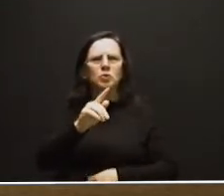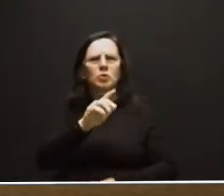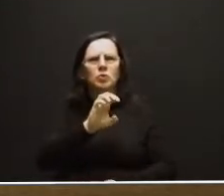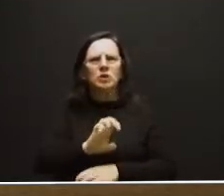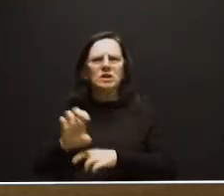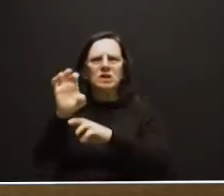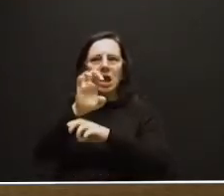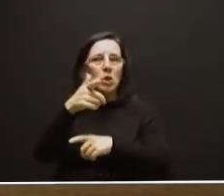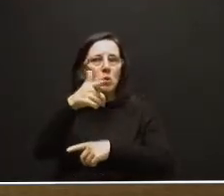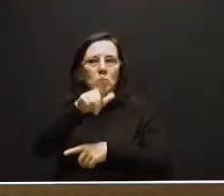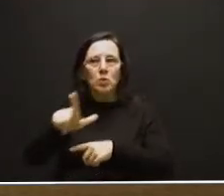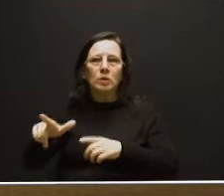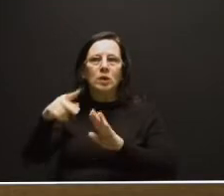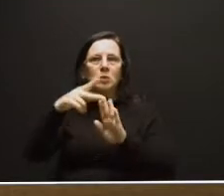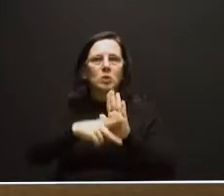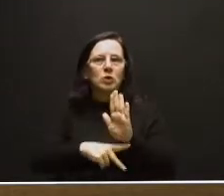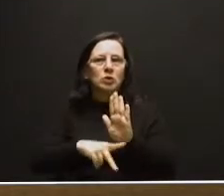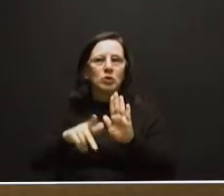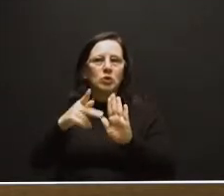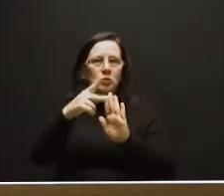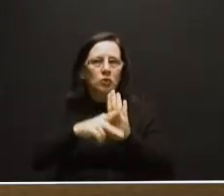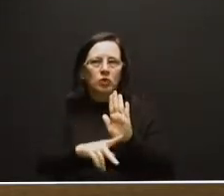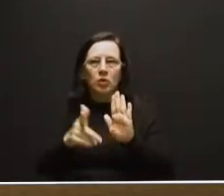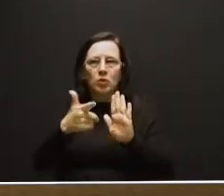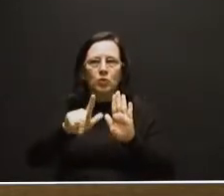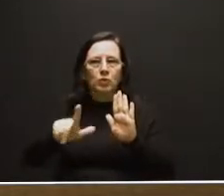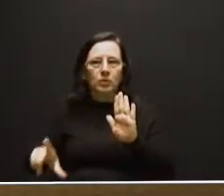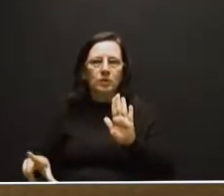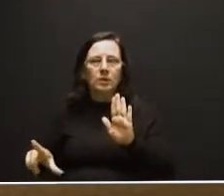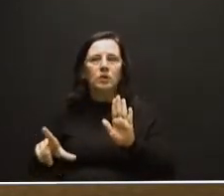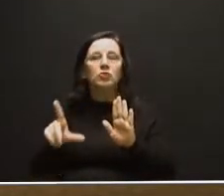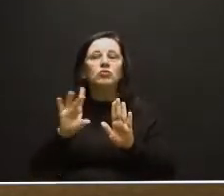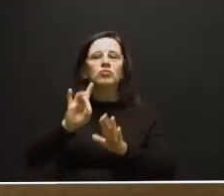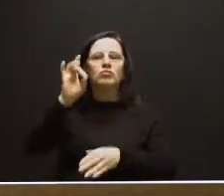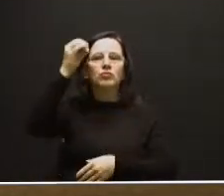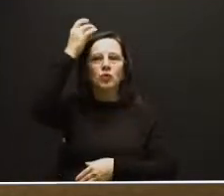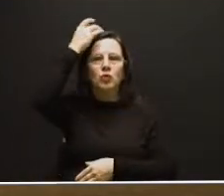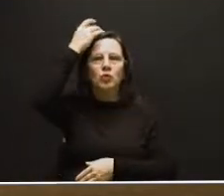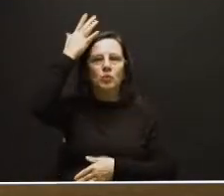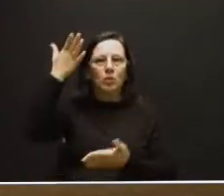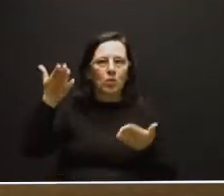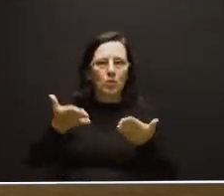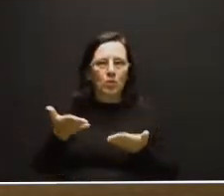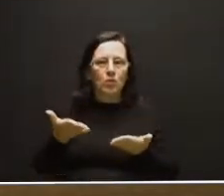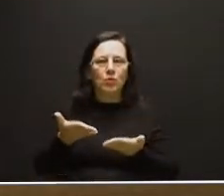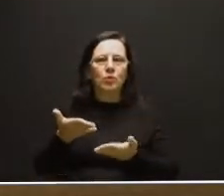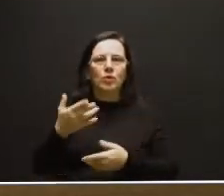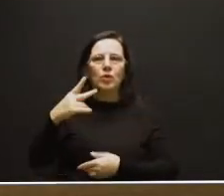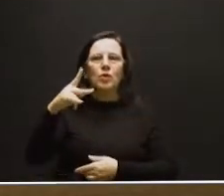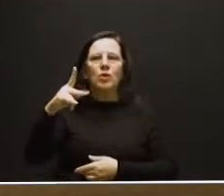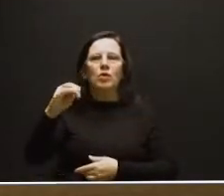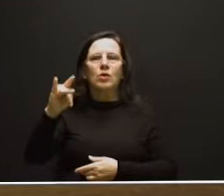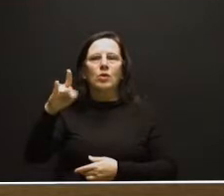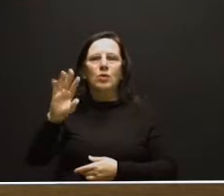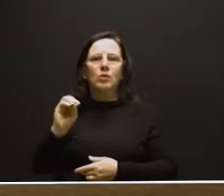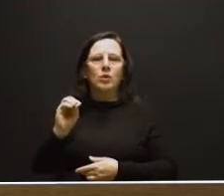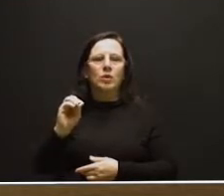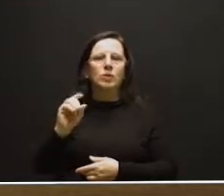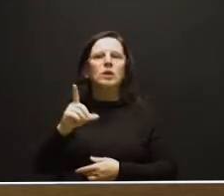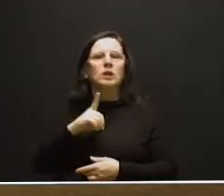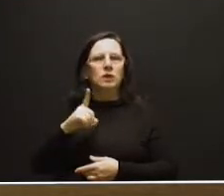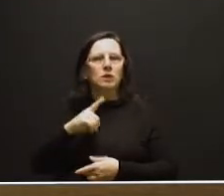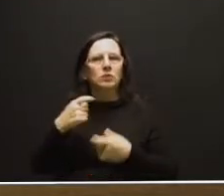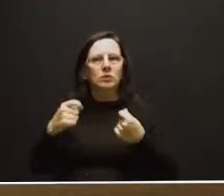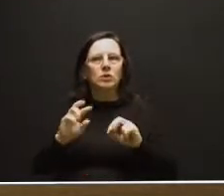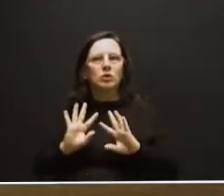não tem projeto não tem projeto não tem projeto de quem é a culpa hoje do pedro sá então ele que tem que resolver